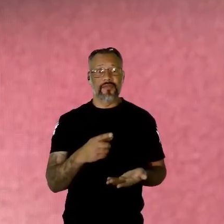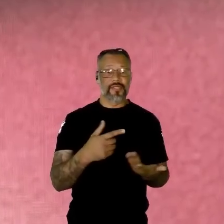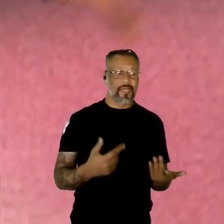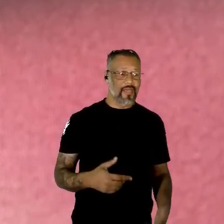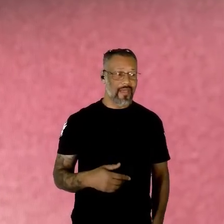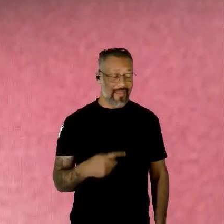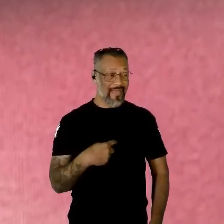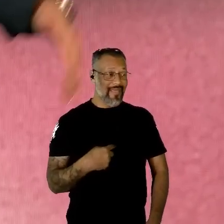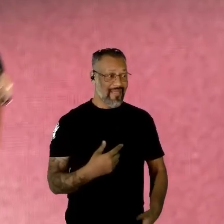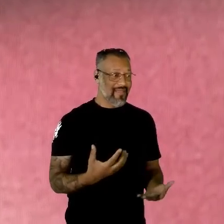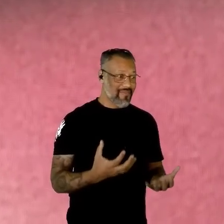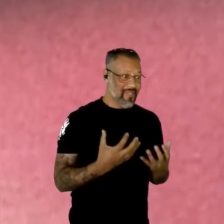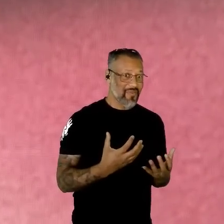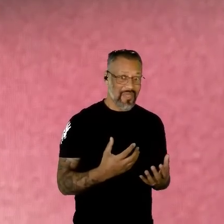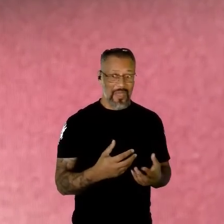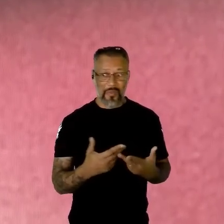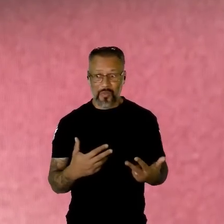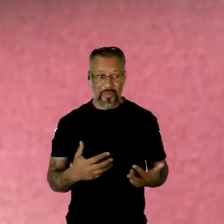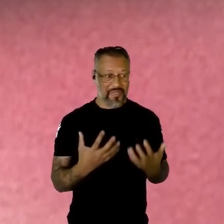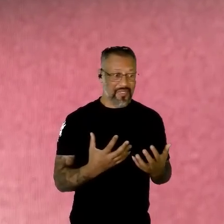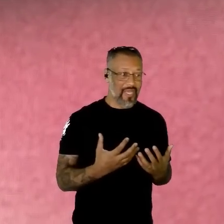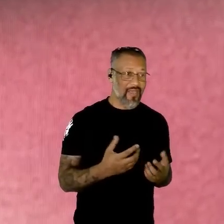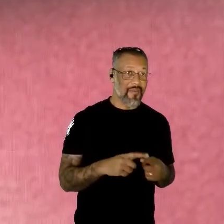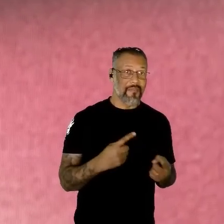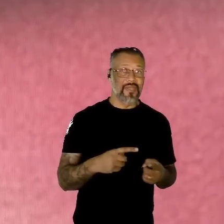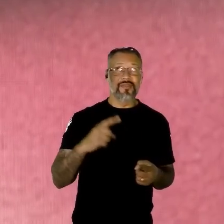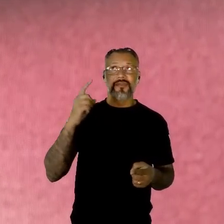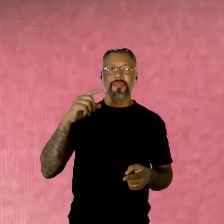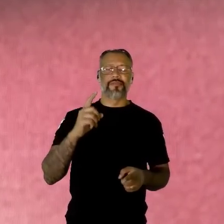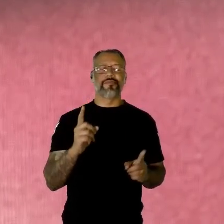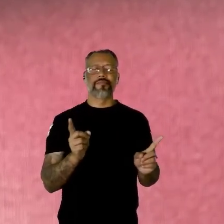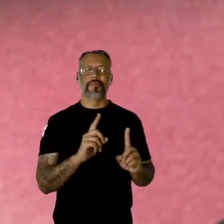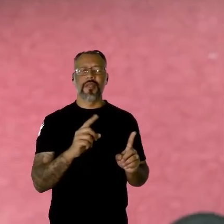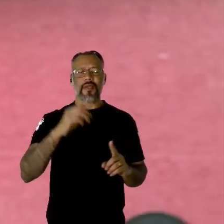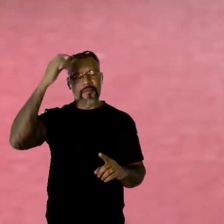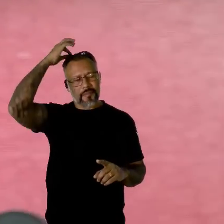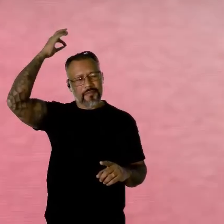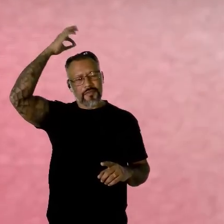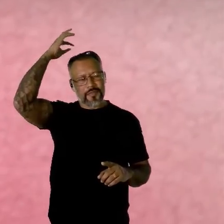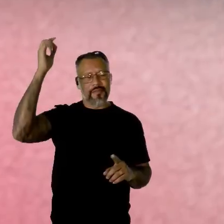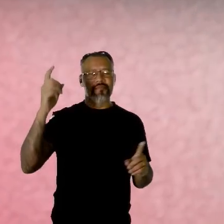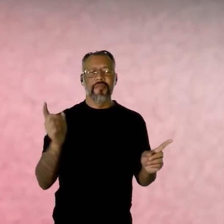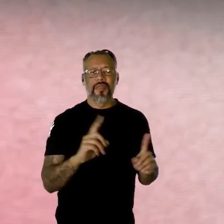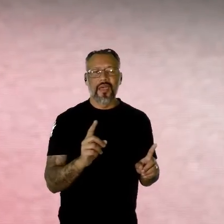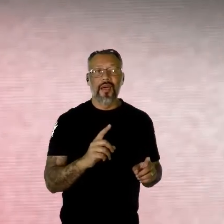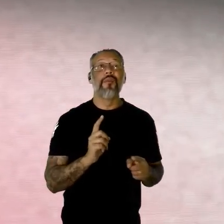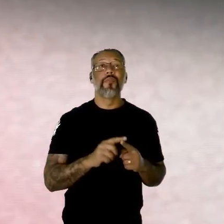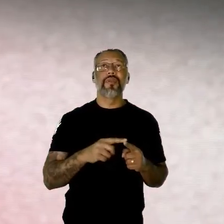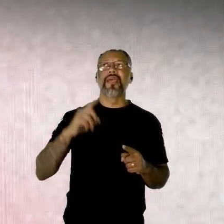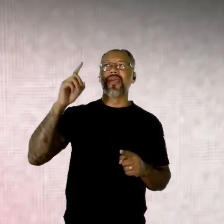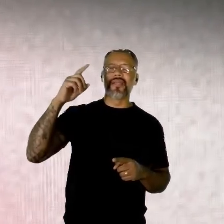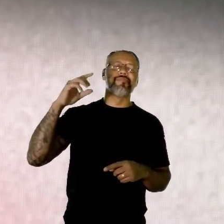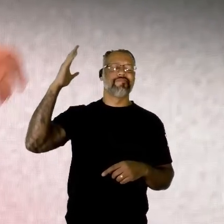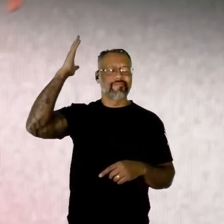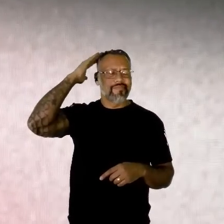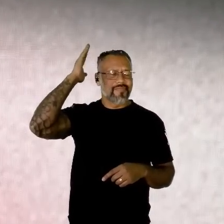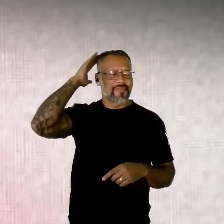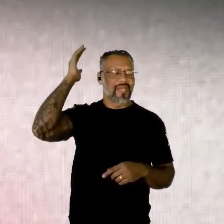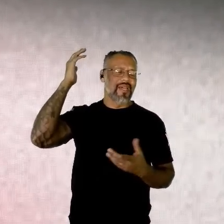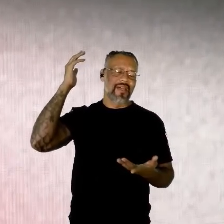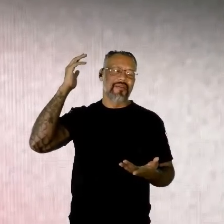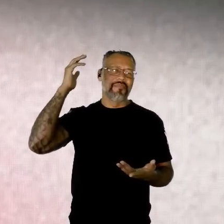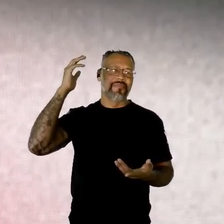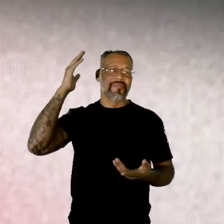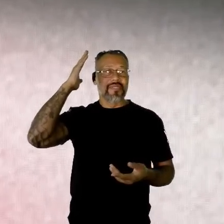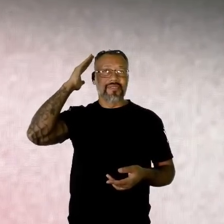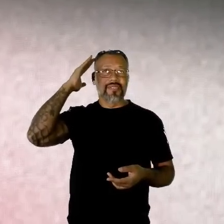da história não reparou em tudo Esse contrato vai arrebentar tuas Finanças essa pessoa com o que você tá fazendo negócio é caloteiro E você tá todo